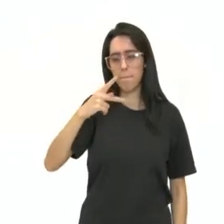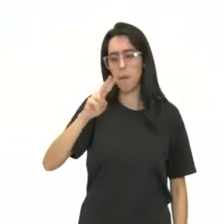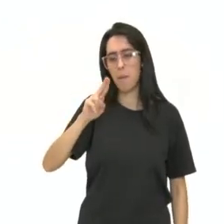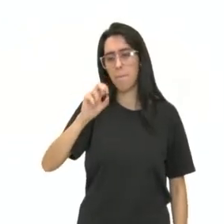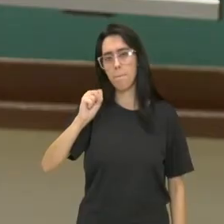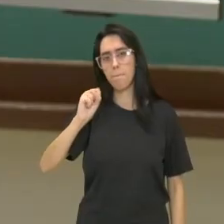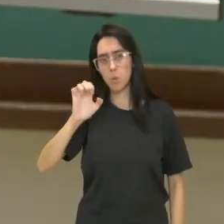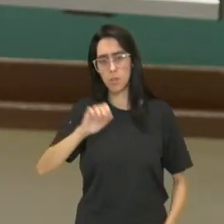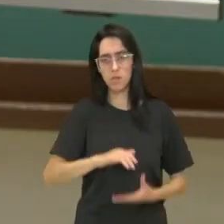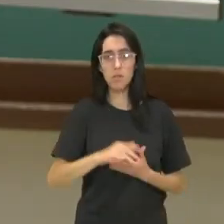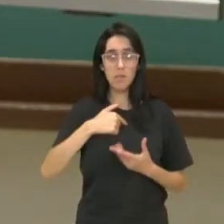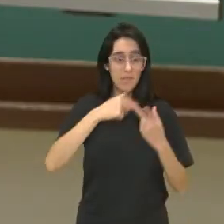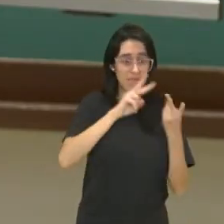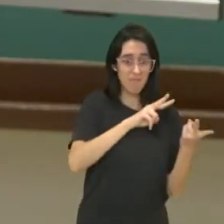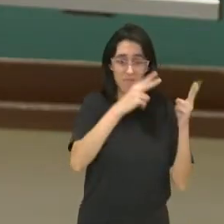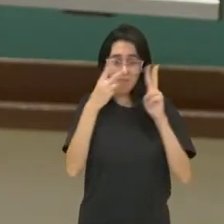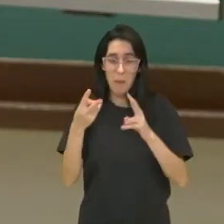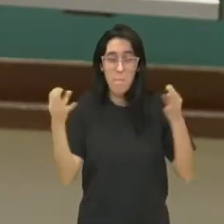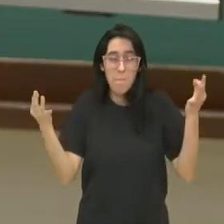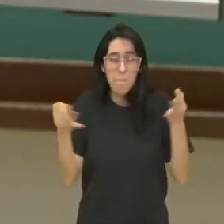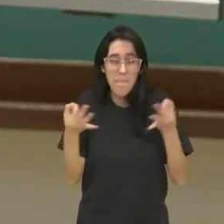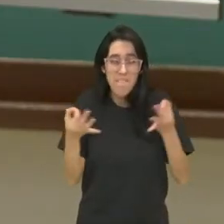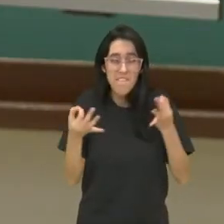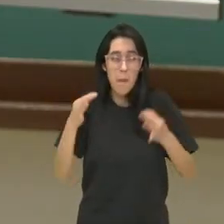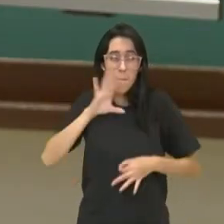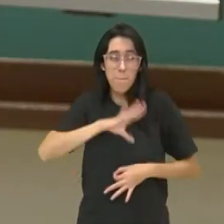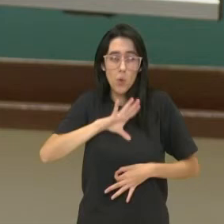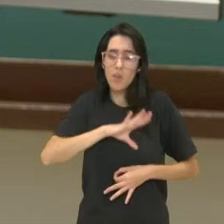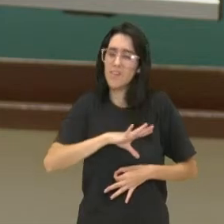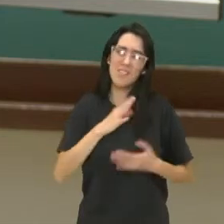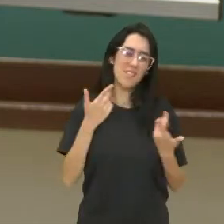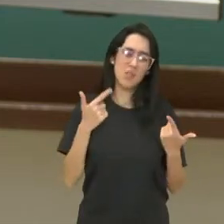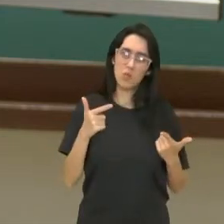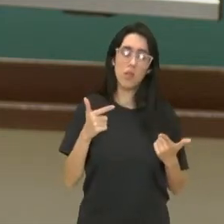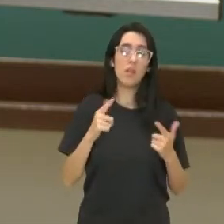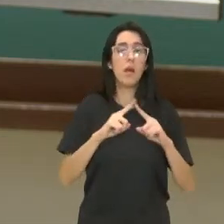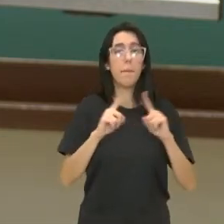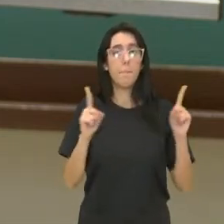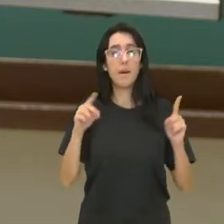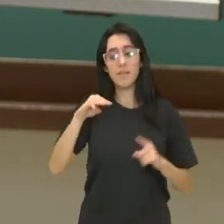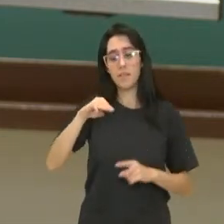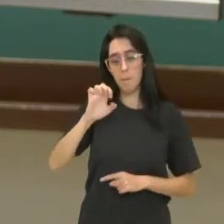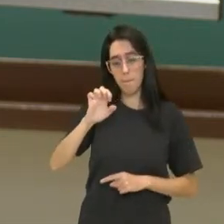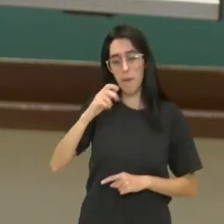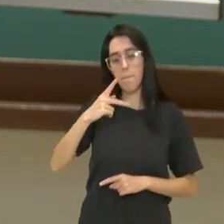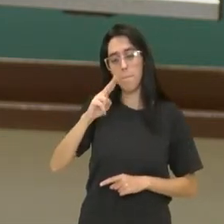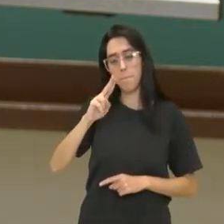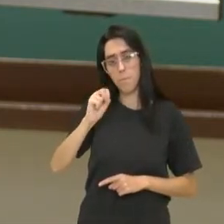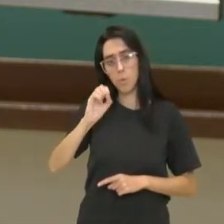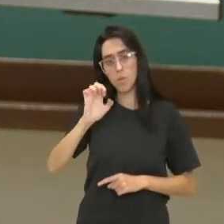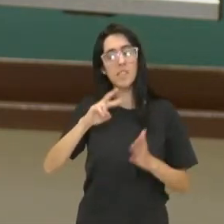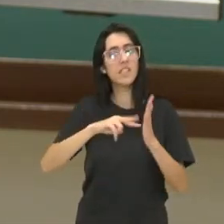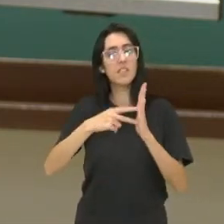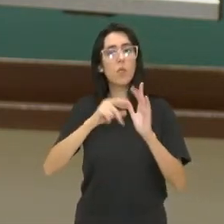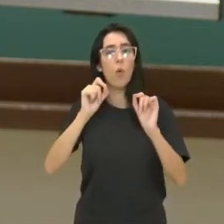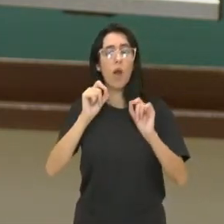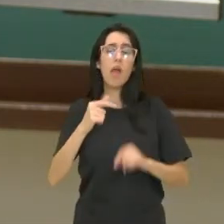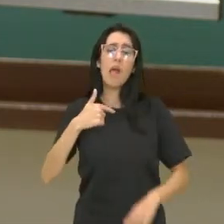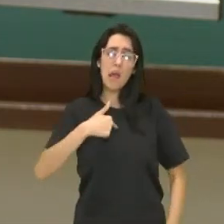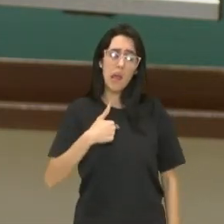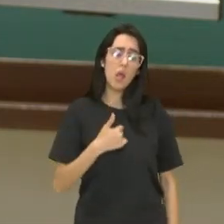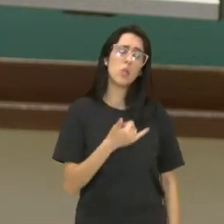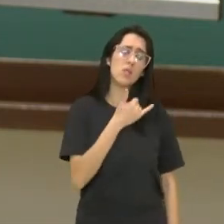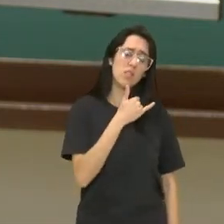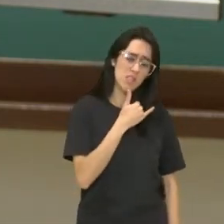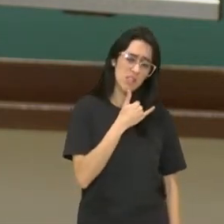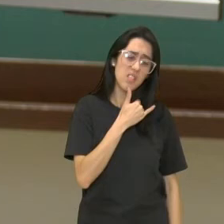assim exatamente para a língua portuguesa. Mas o me puse é assim, eu fiquei triste, eu não queria, fiquei, mas eu não vou ficar